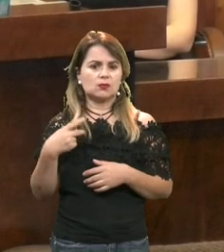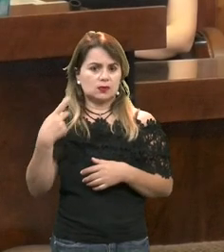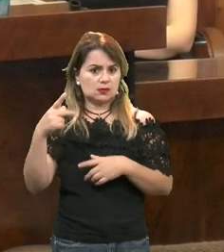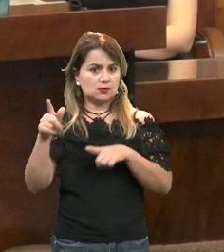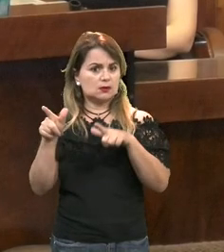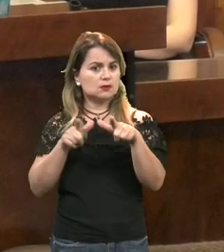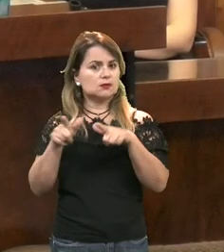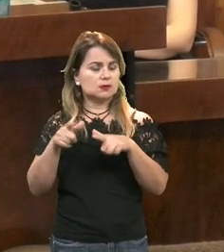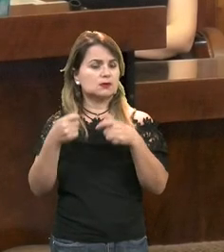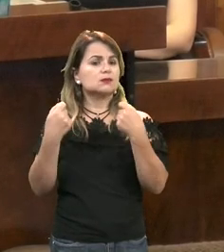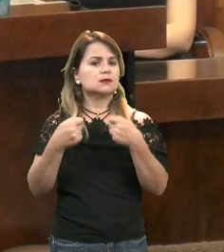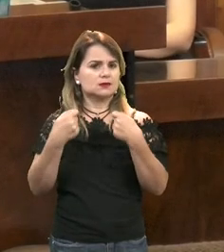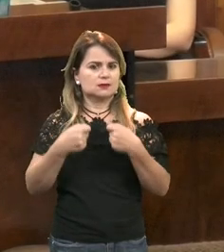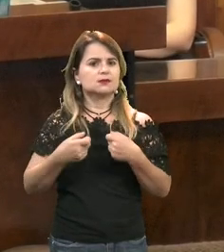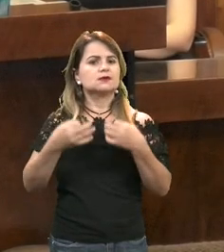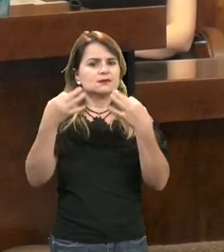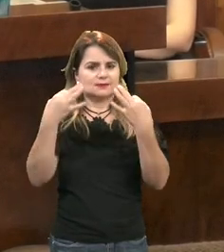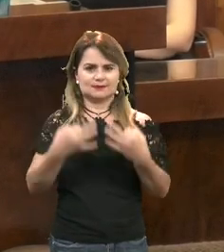quantas mulheres aí?